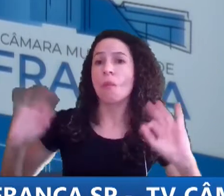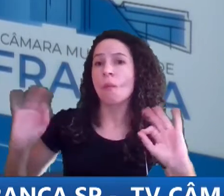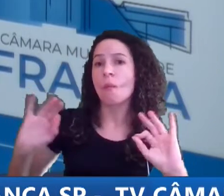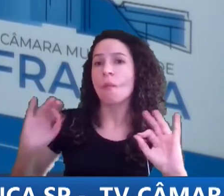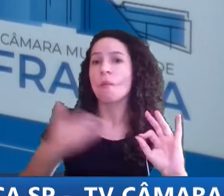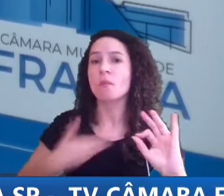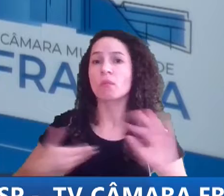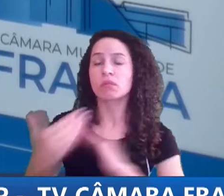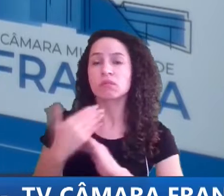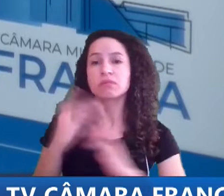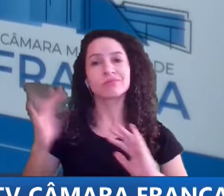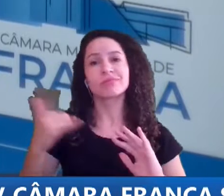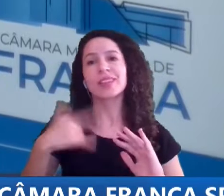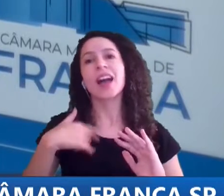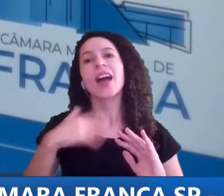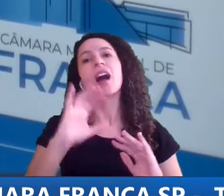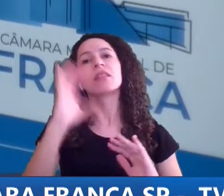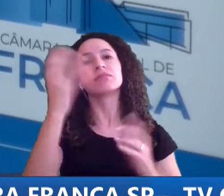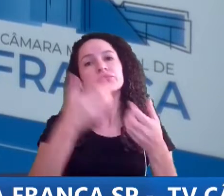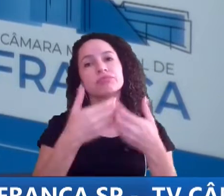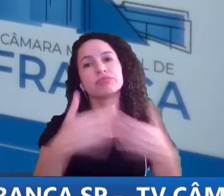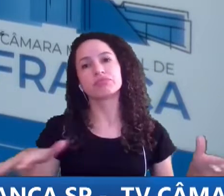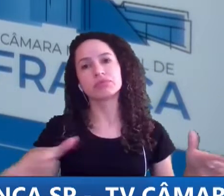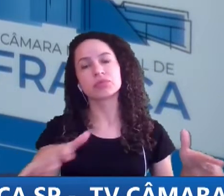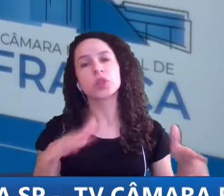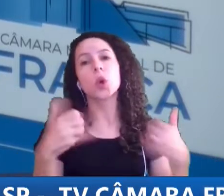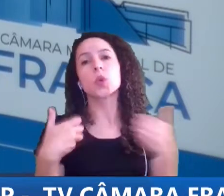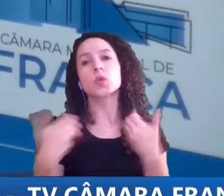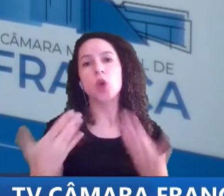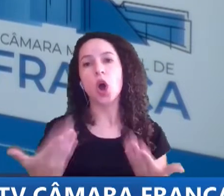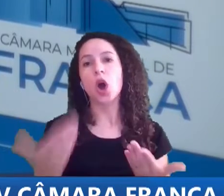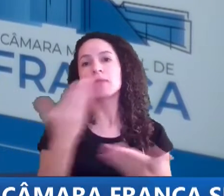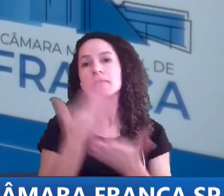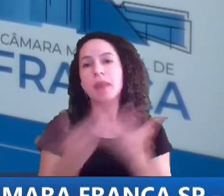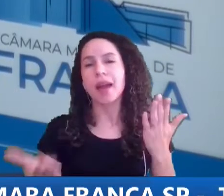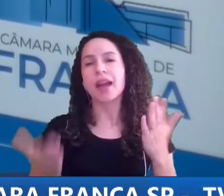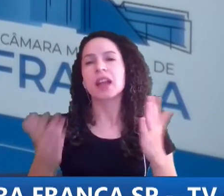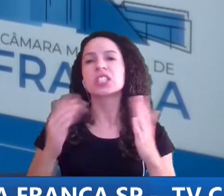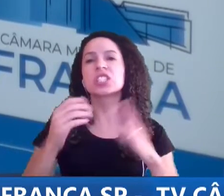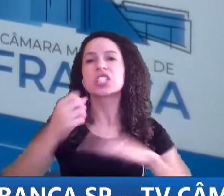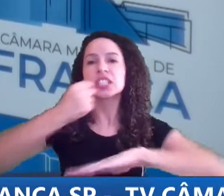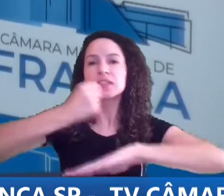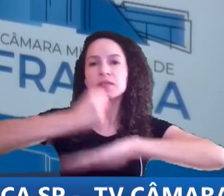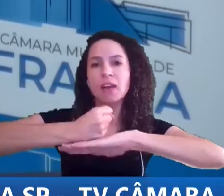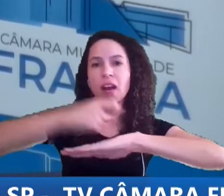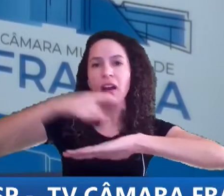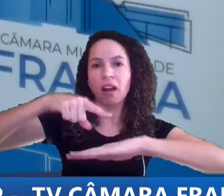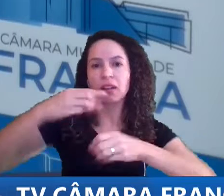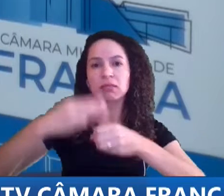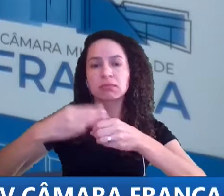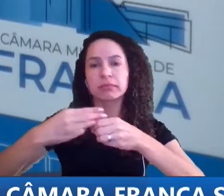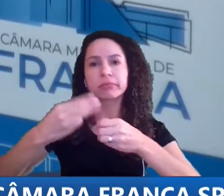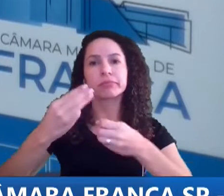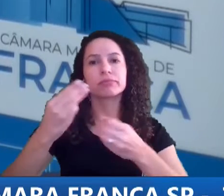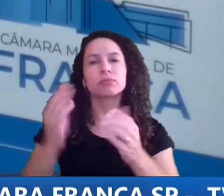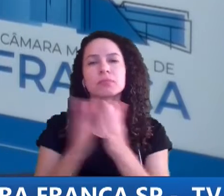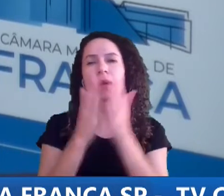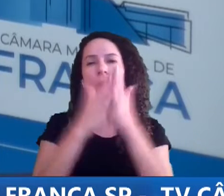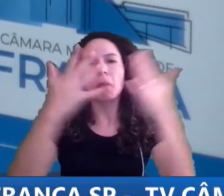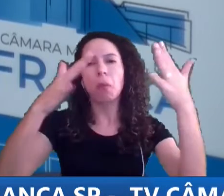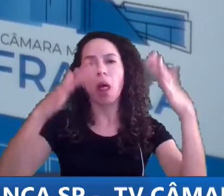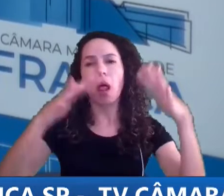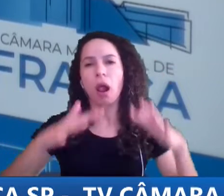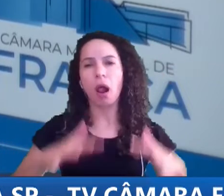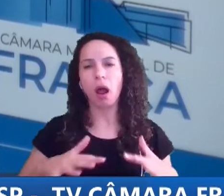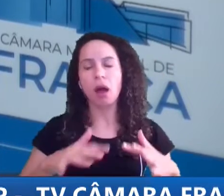perdemos a nossa juventude, nós empobrecemos a cidade de Franca e nós perdemos esse histórico que foi construído de